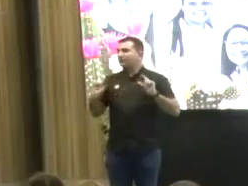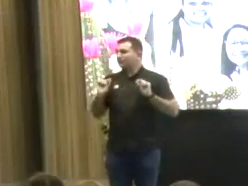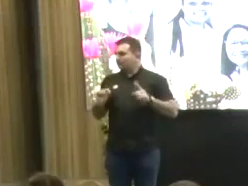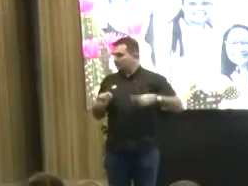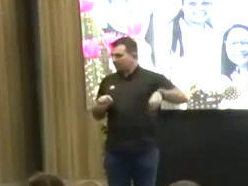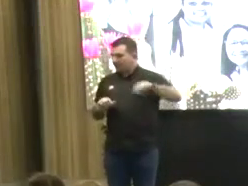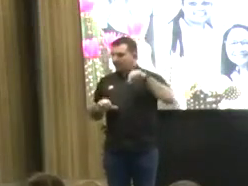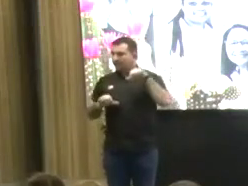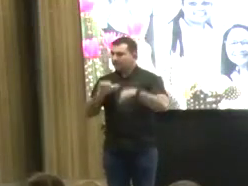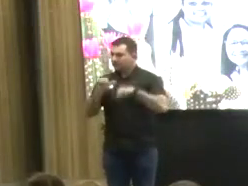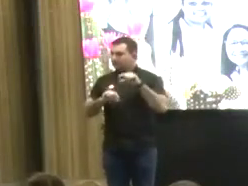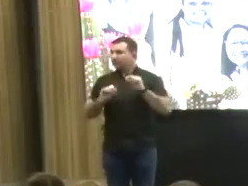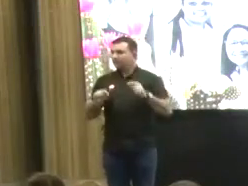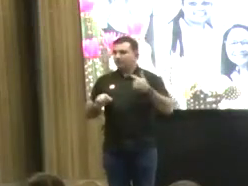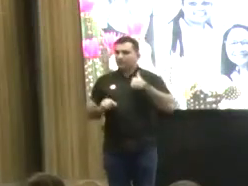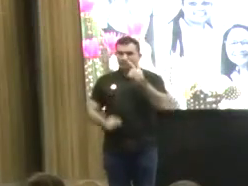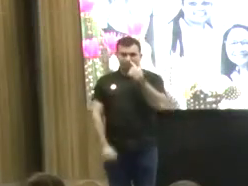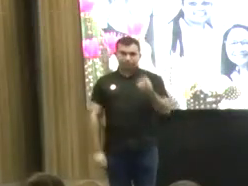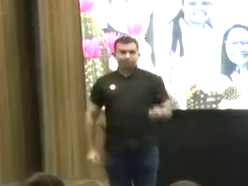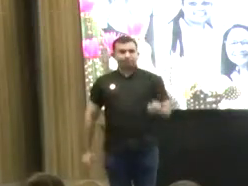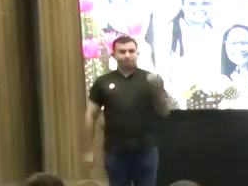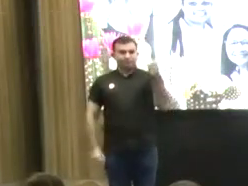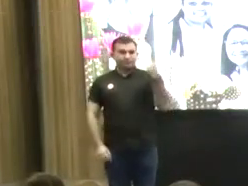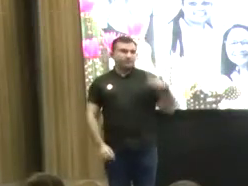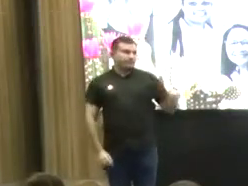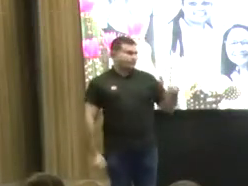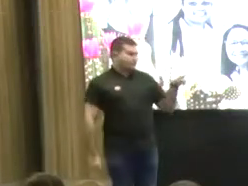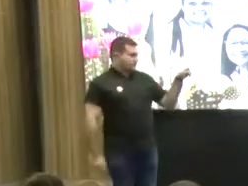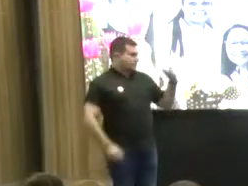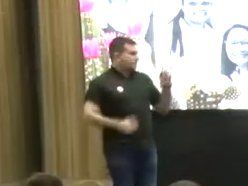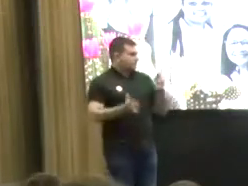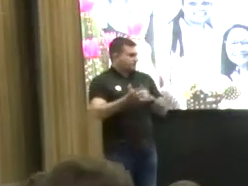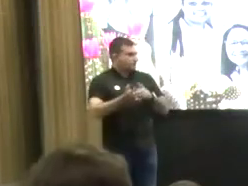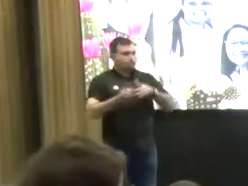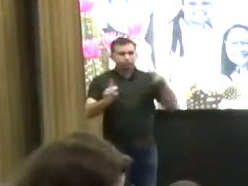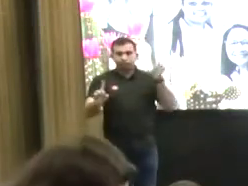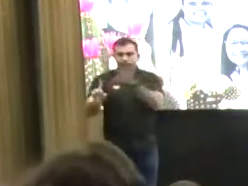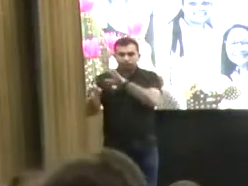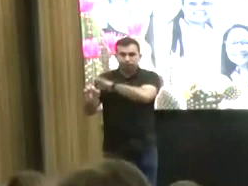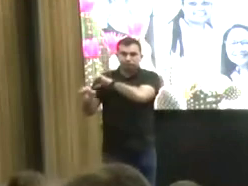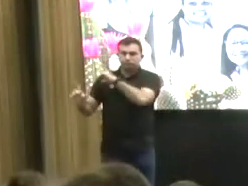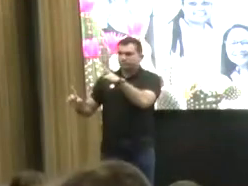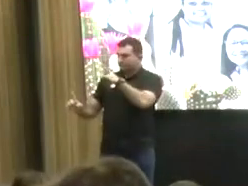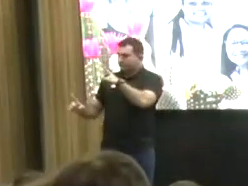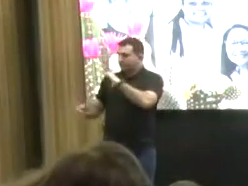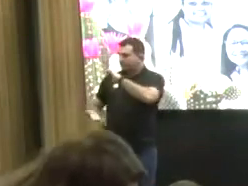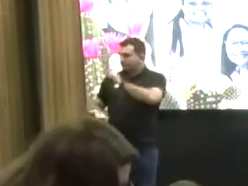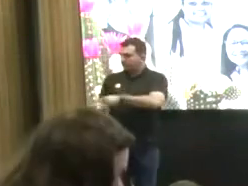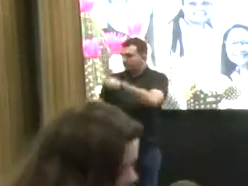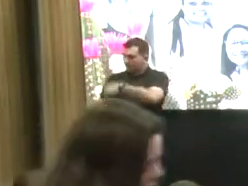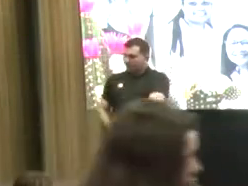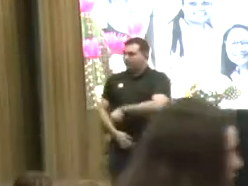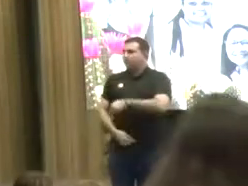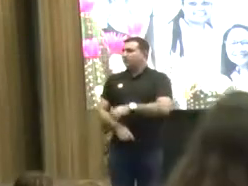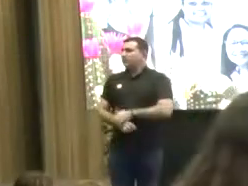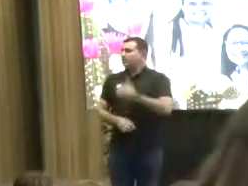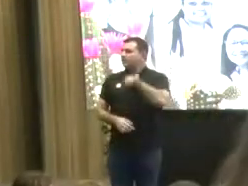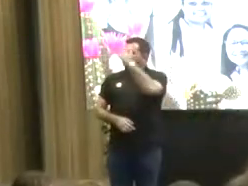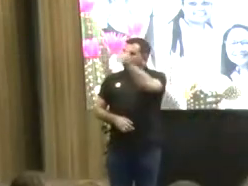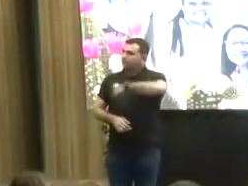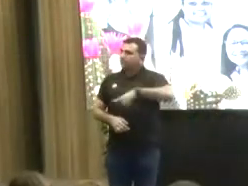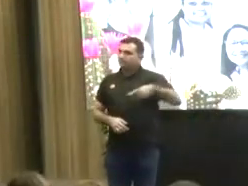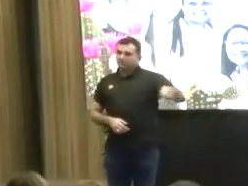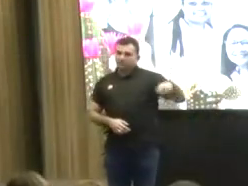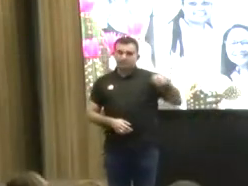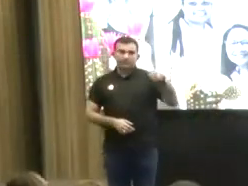externar um pouco da indignação, já que o professor Walter instigou tanto essa realidade potiguar. Eu estou professor há